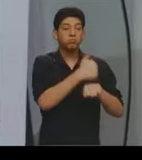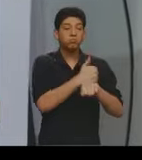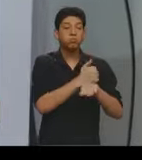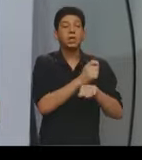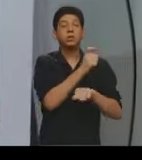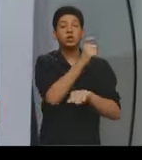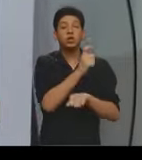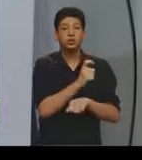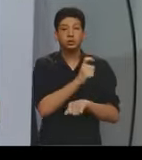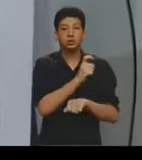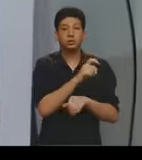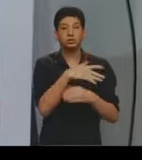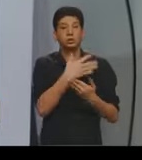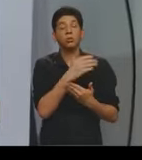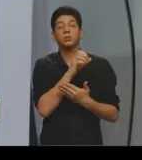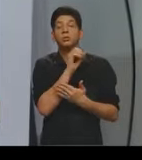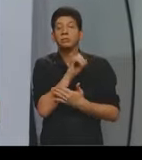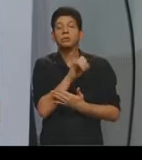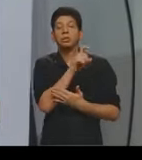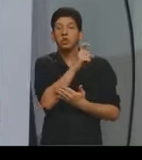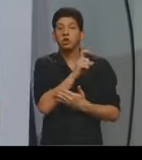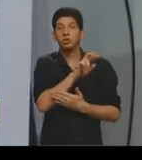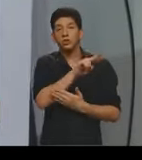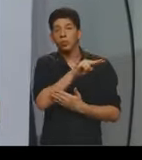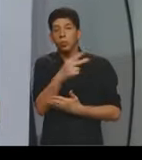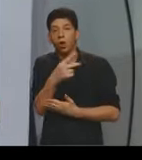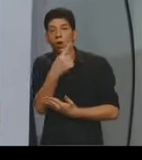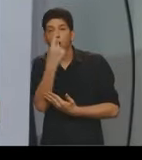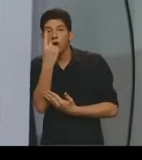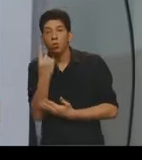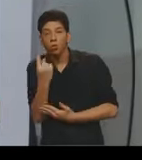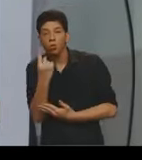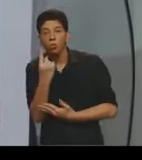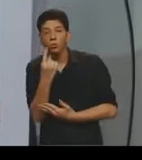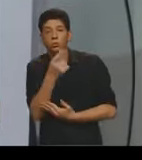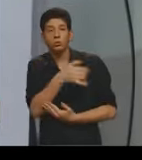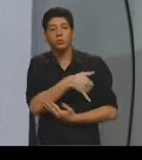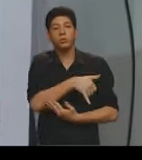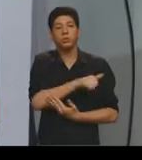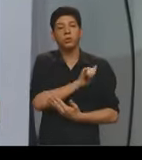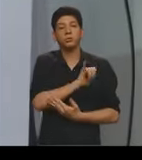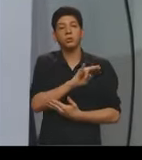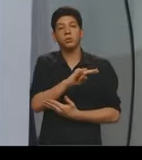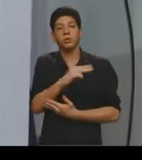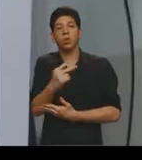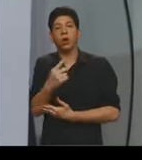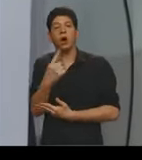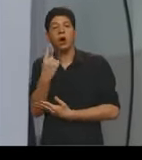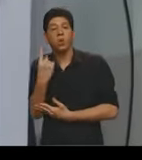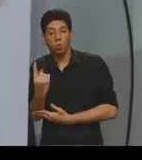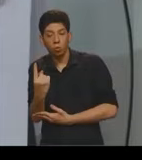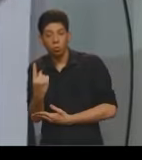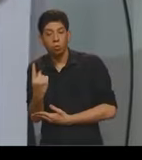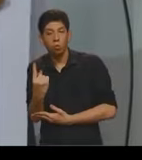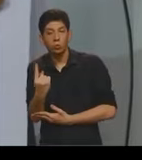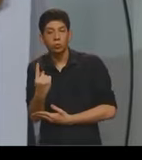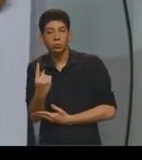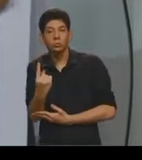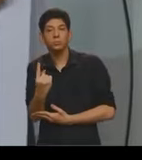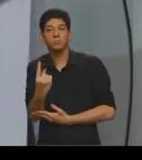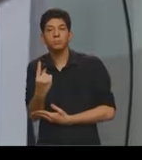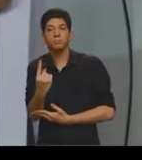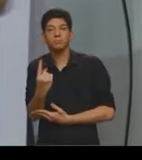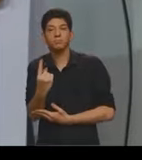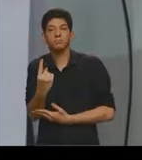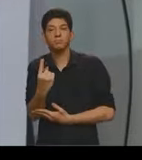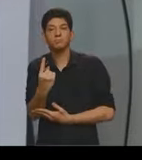se o x igual a 1 e o y, 1 também.